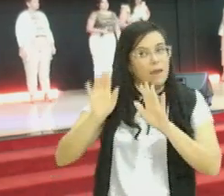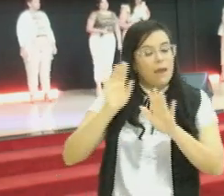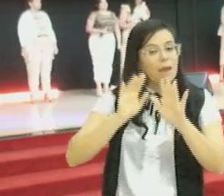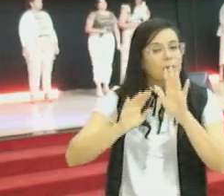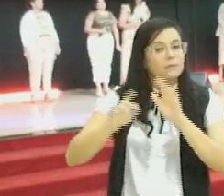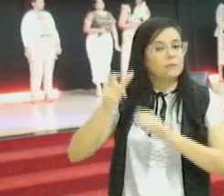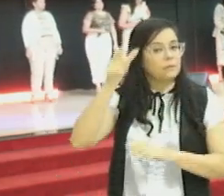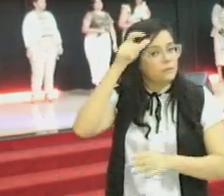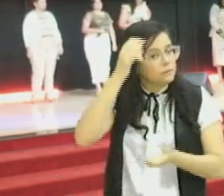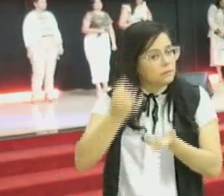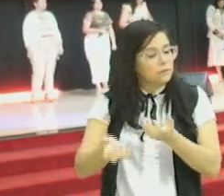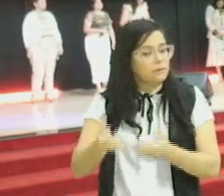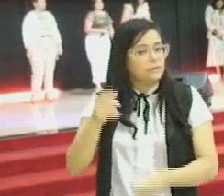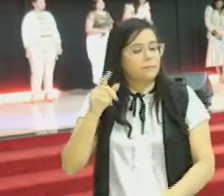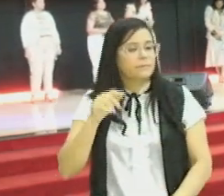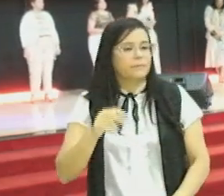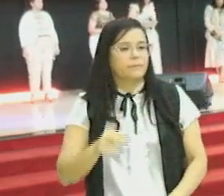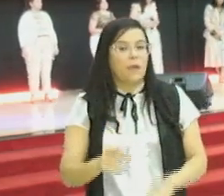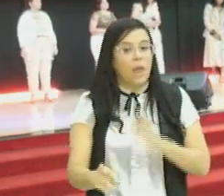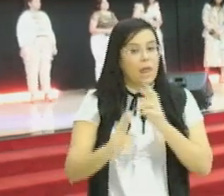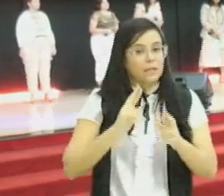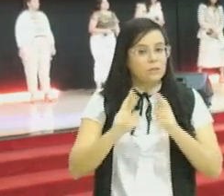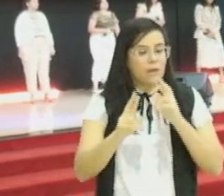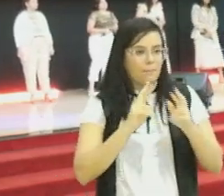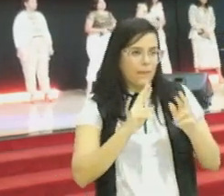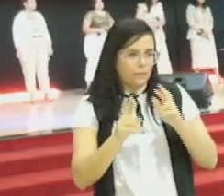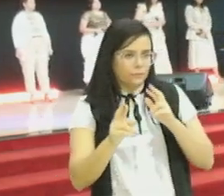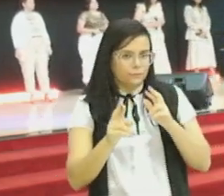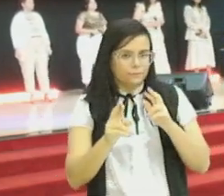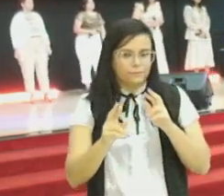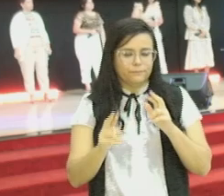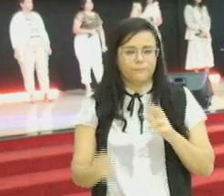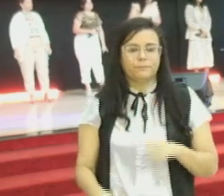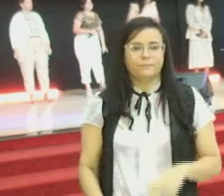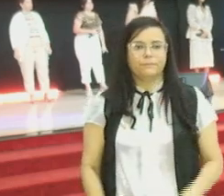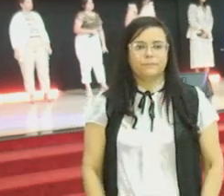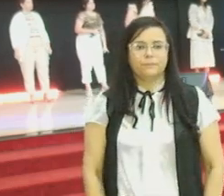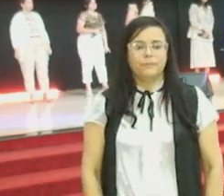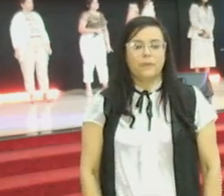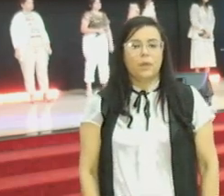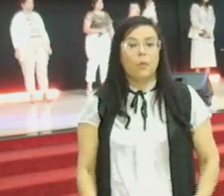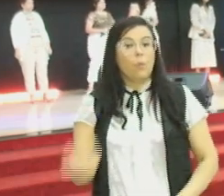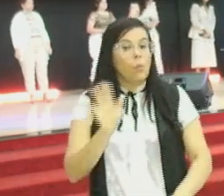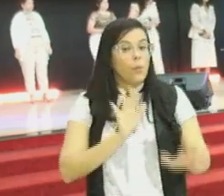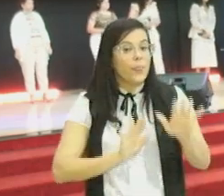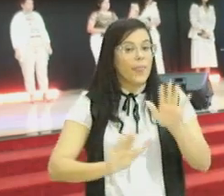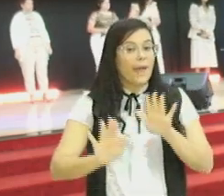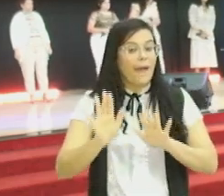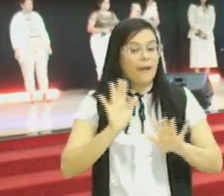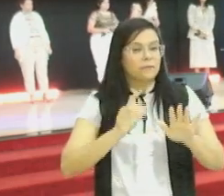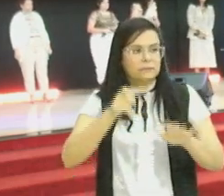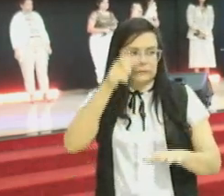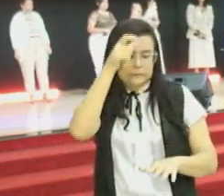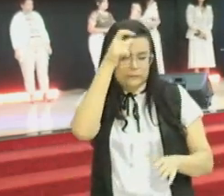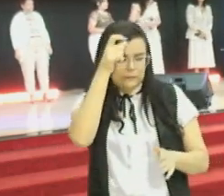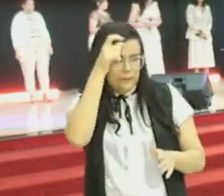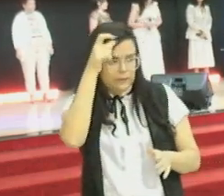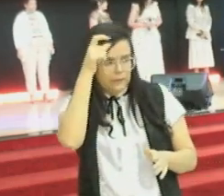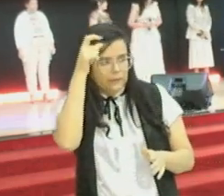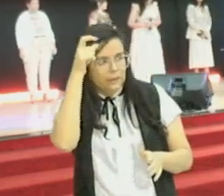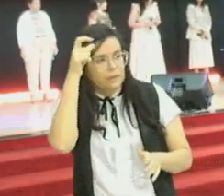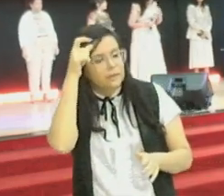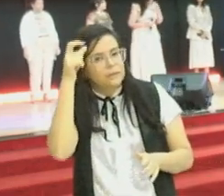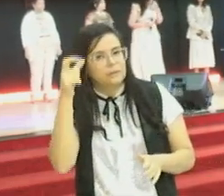no contexto de relacionamentos. Quando a Bíblia diz assim, não deis lugar ao diabo, a Bíblia diz no